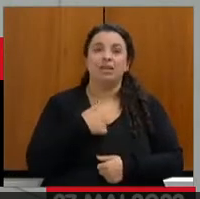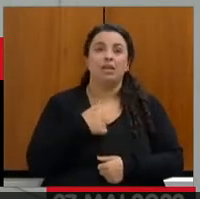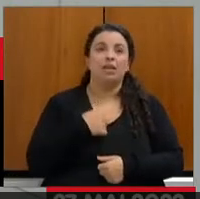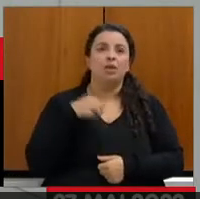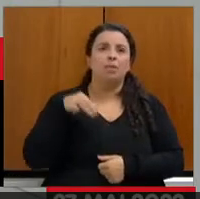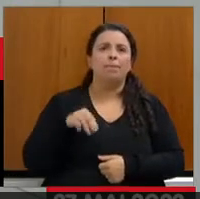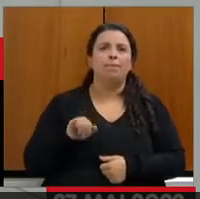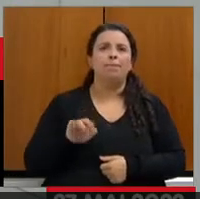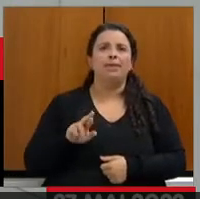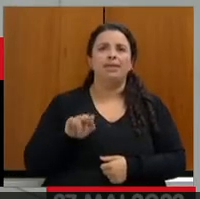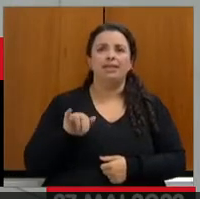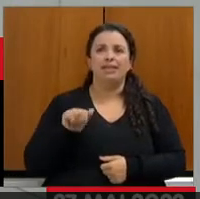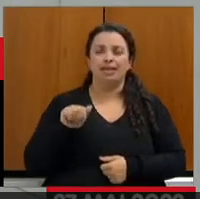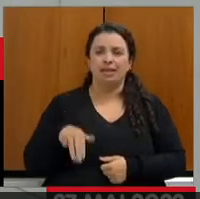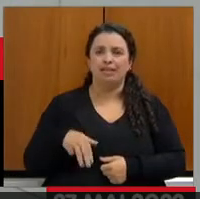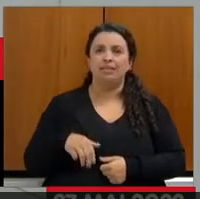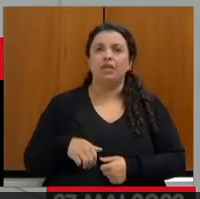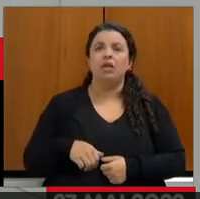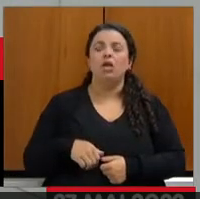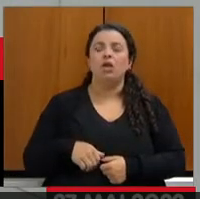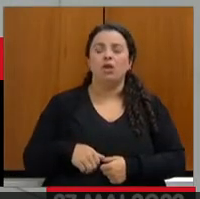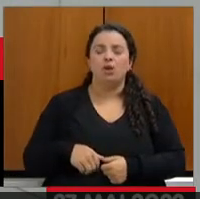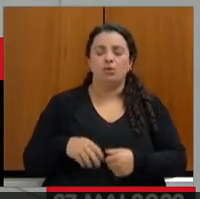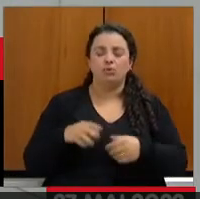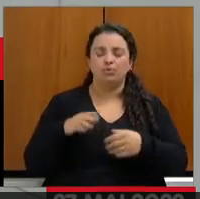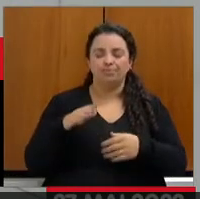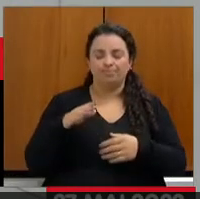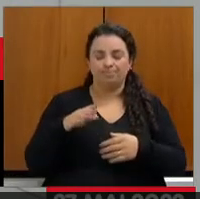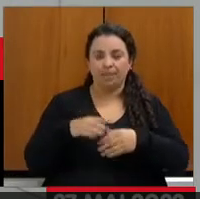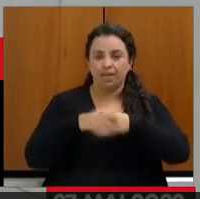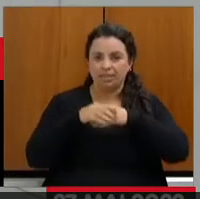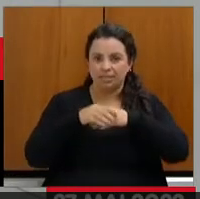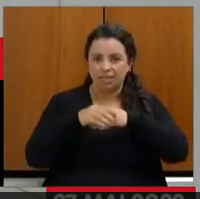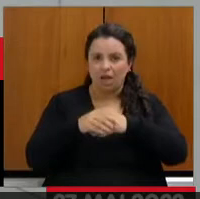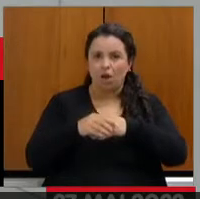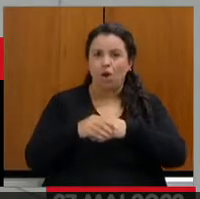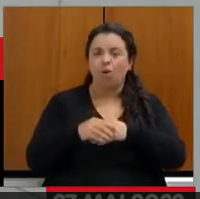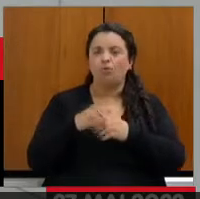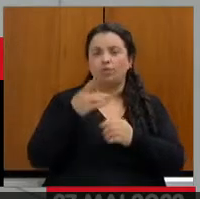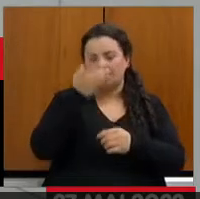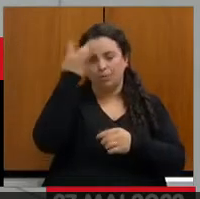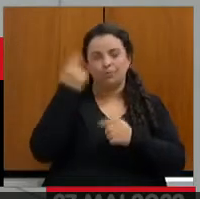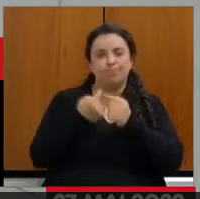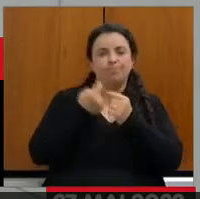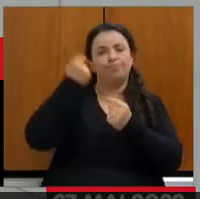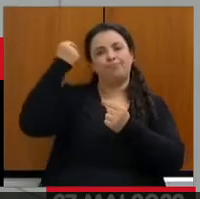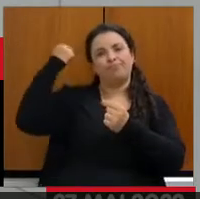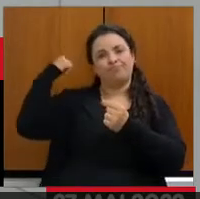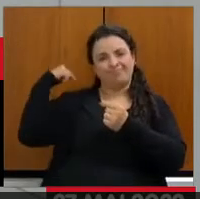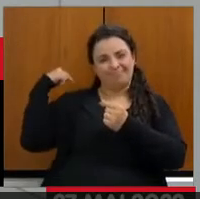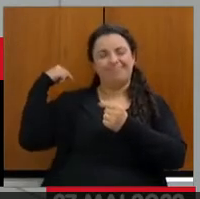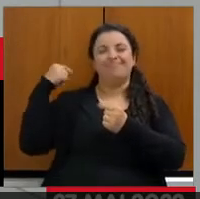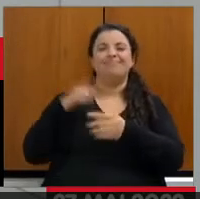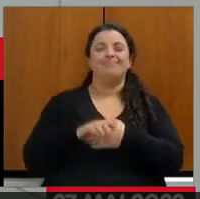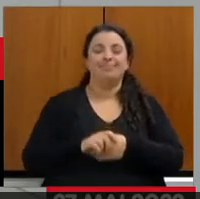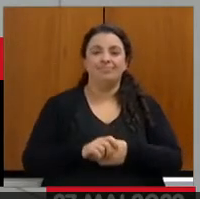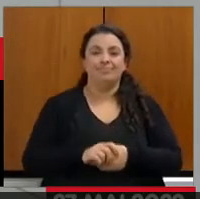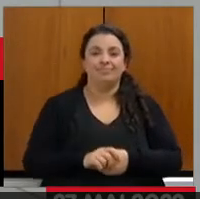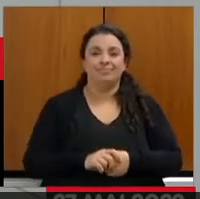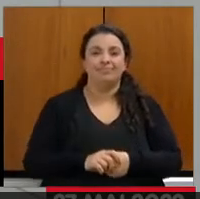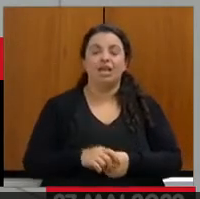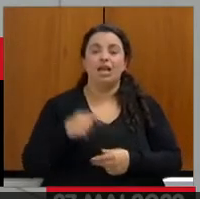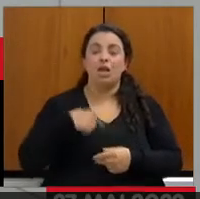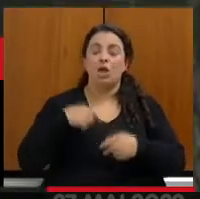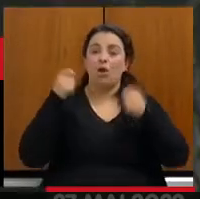bus salvar usando fez traz eu sou porque eles foram e seguem a centralizar só ativista e